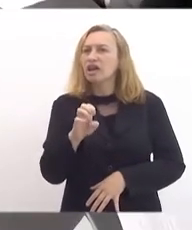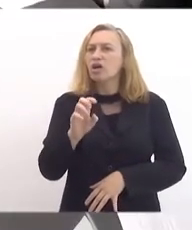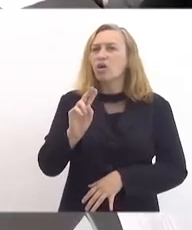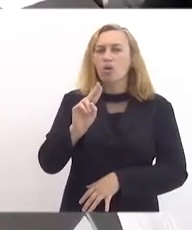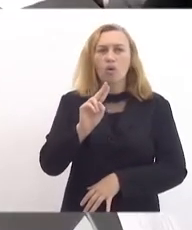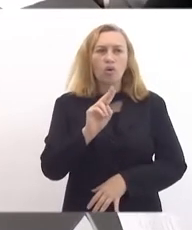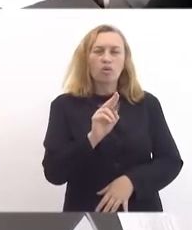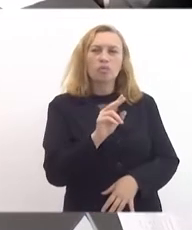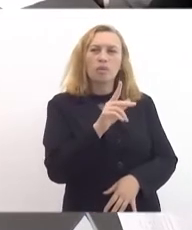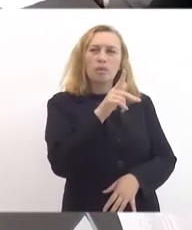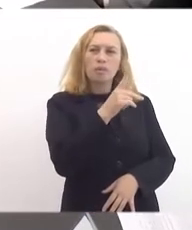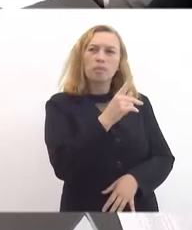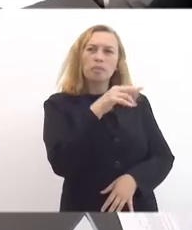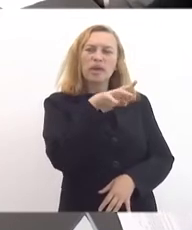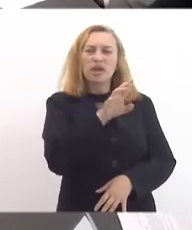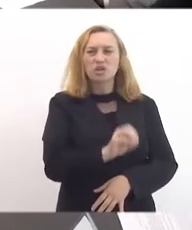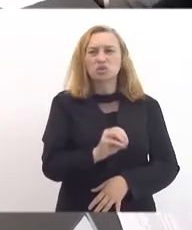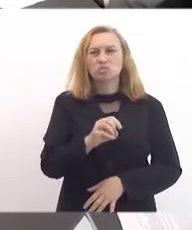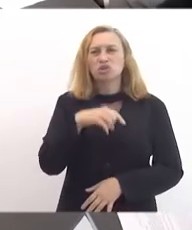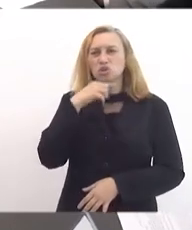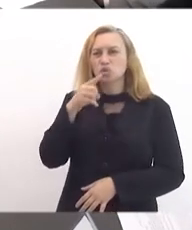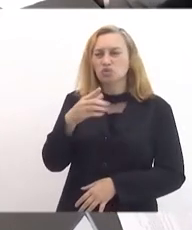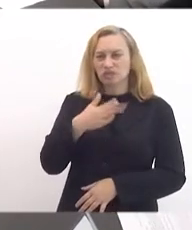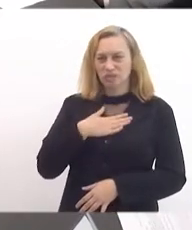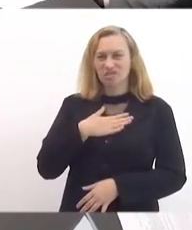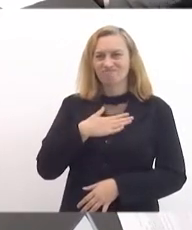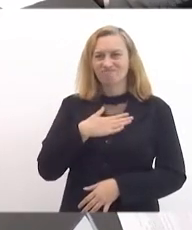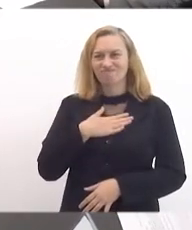aí uma dúvida minha